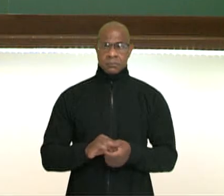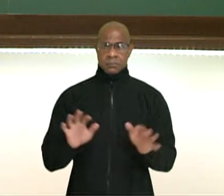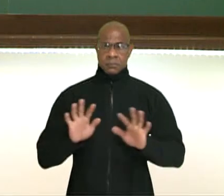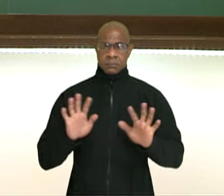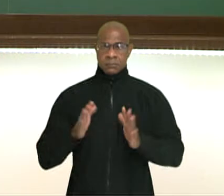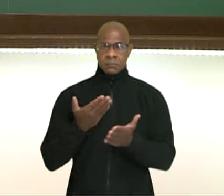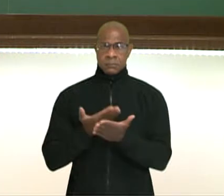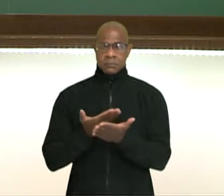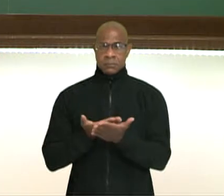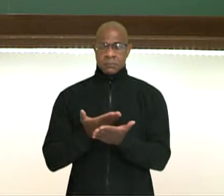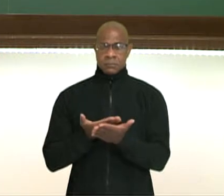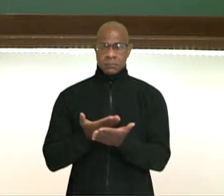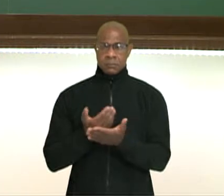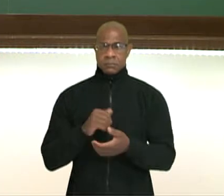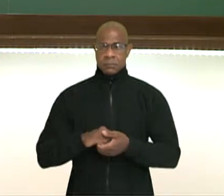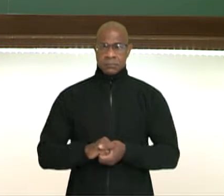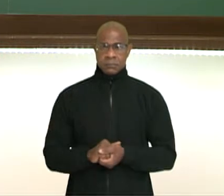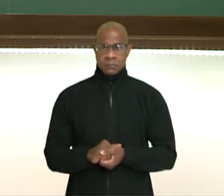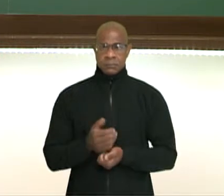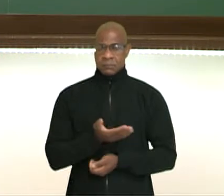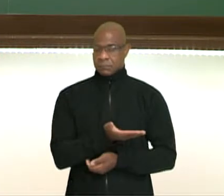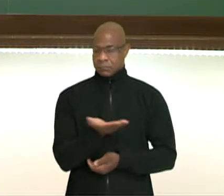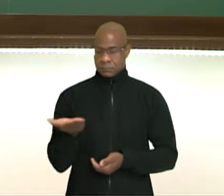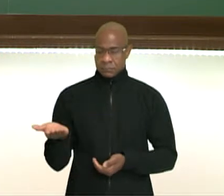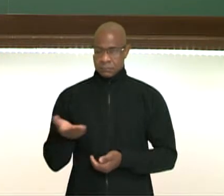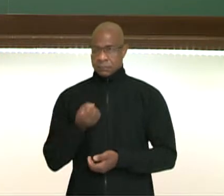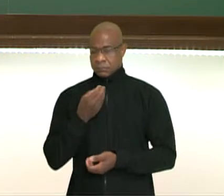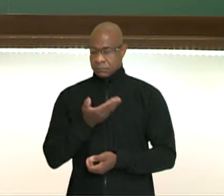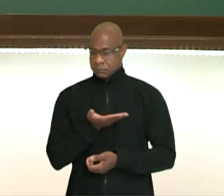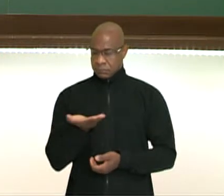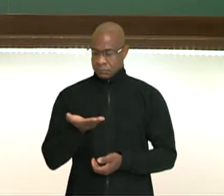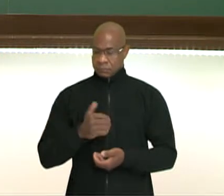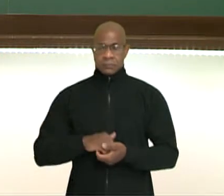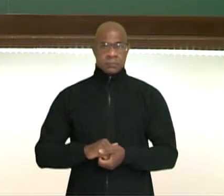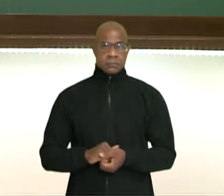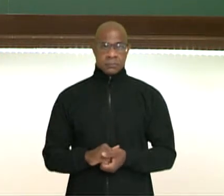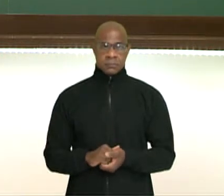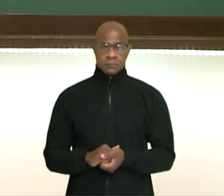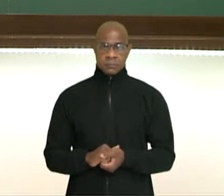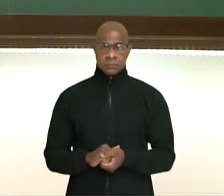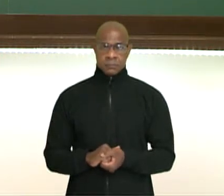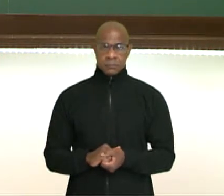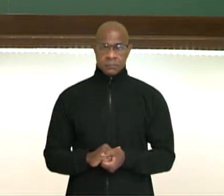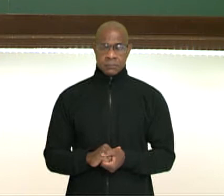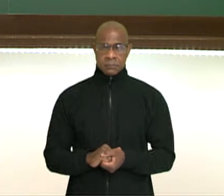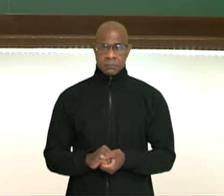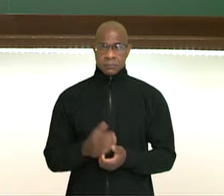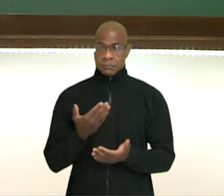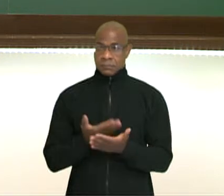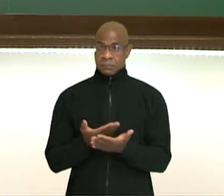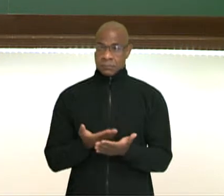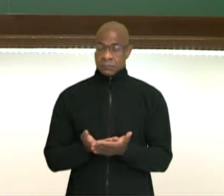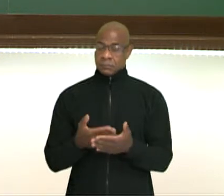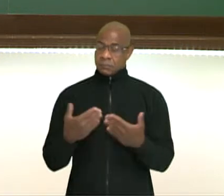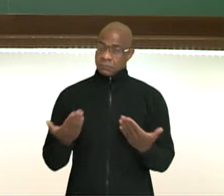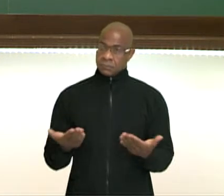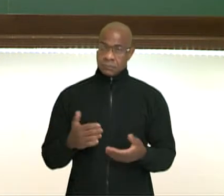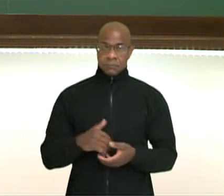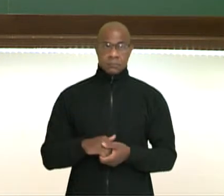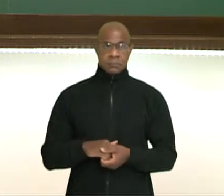Olá, estudantes do programa Mais Aprendizagem. Tudo bem com vocês? Que bom. Vamos estudar então? Vamos